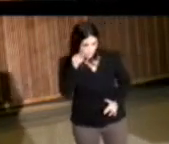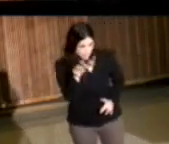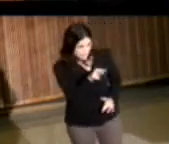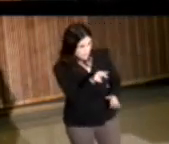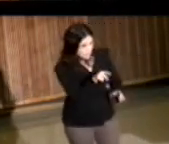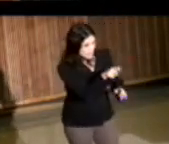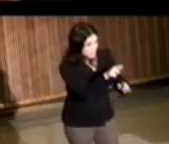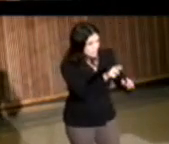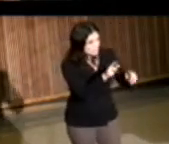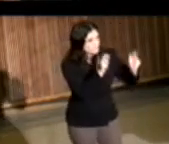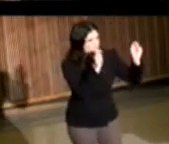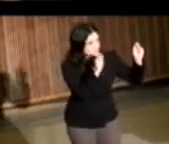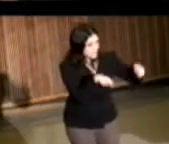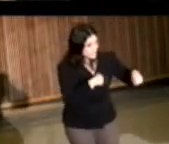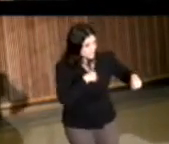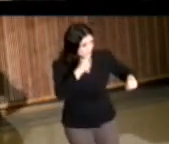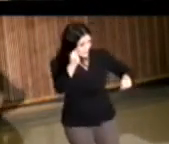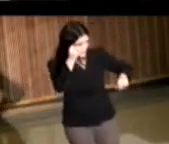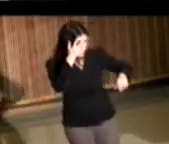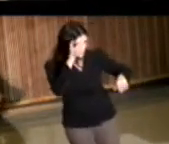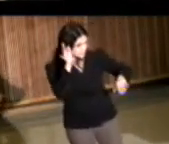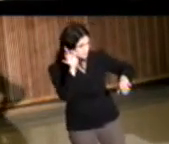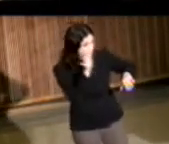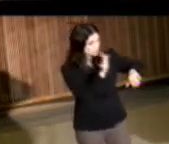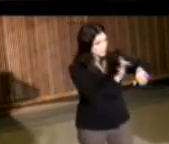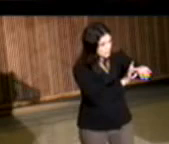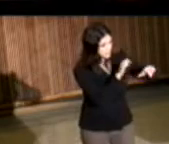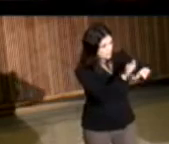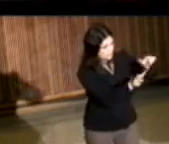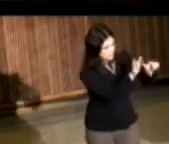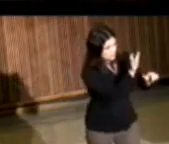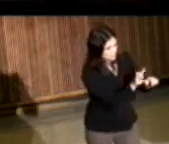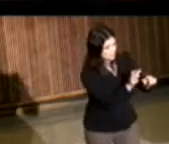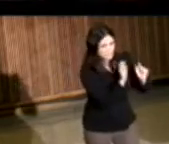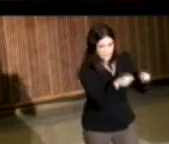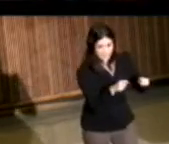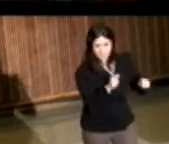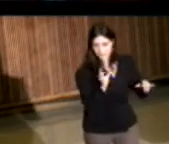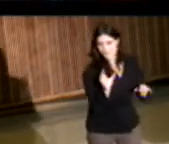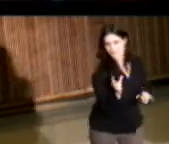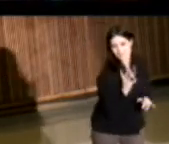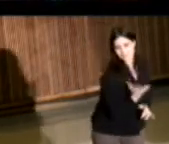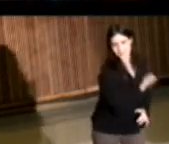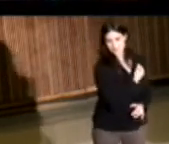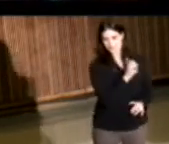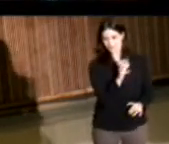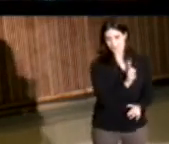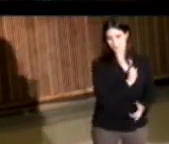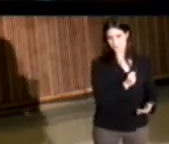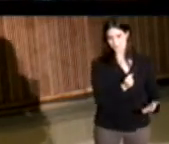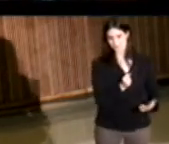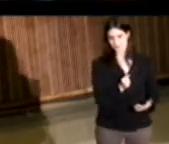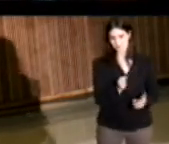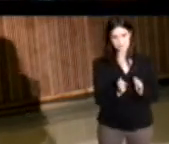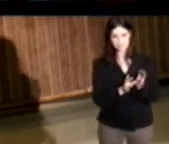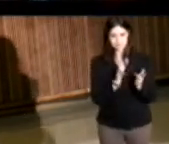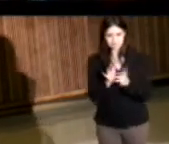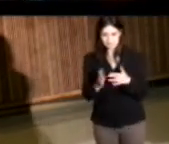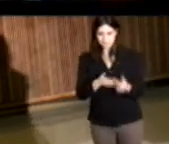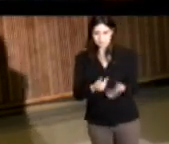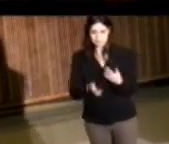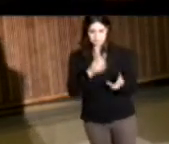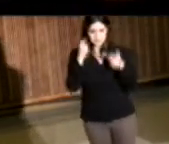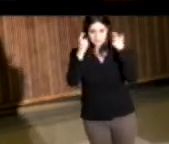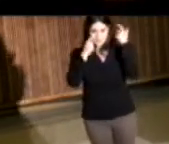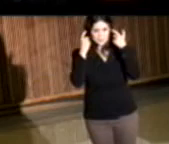possibilidades da graça, do poder, da força de Deus na vida da pessoa. Jesus olha para a gente